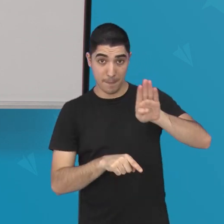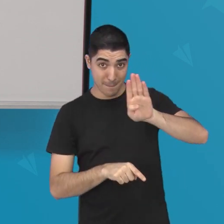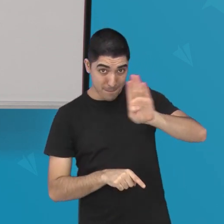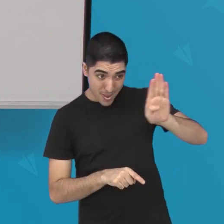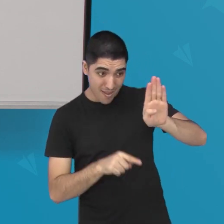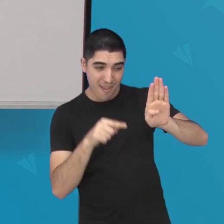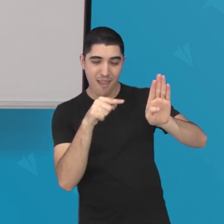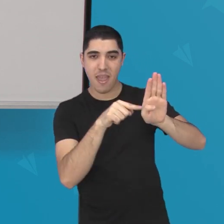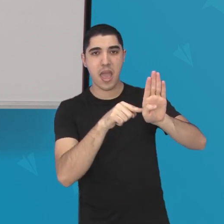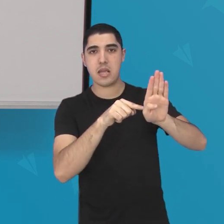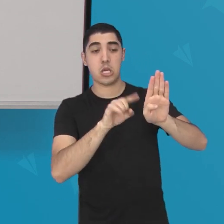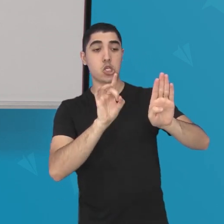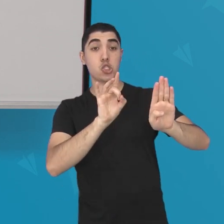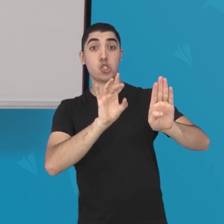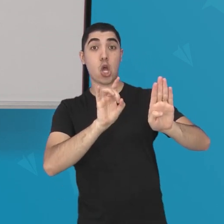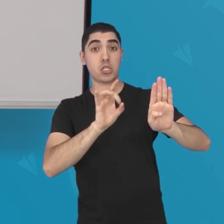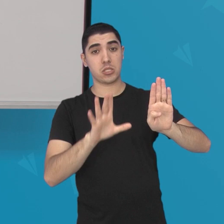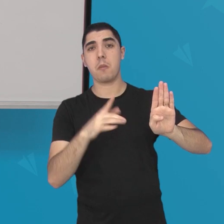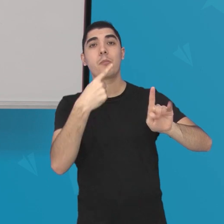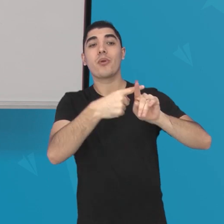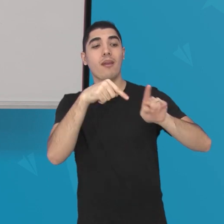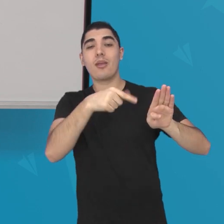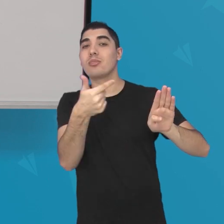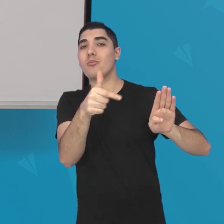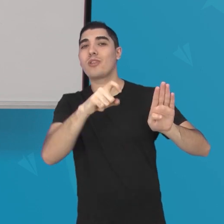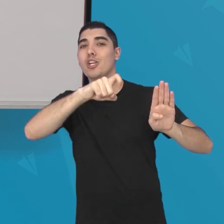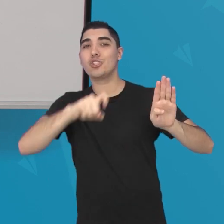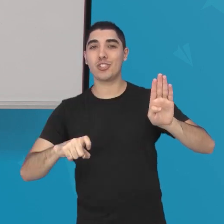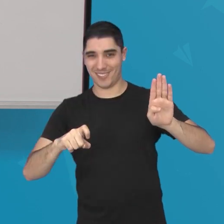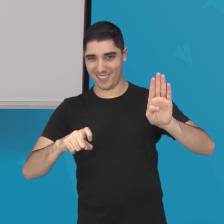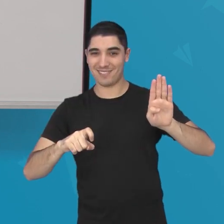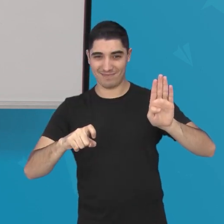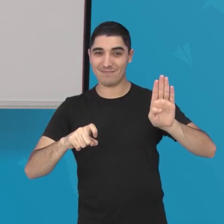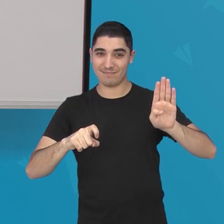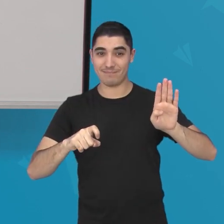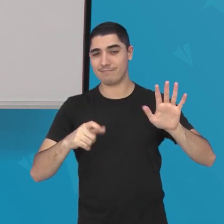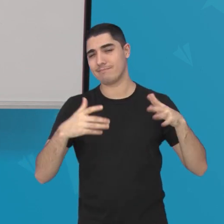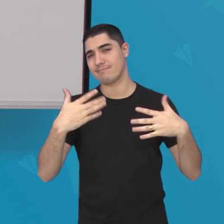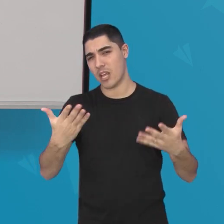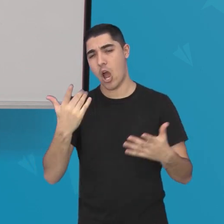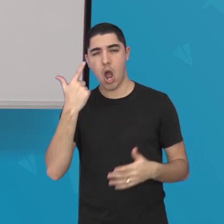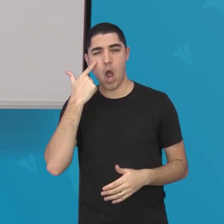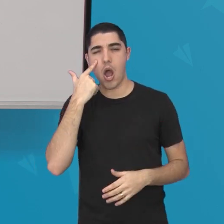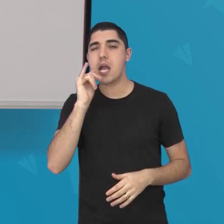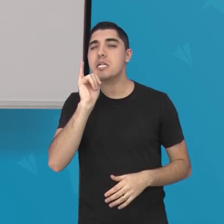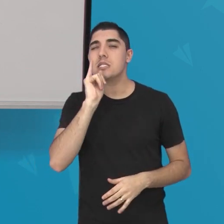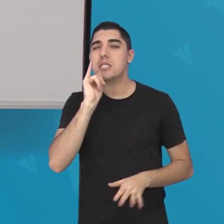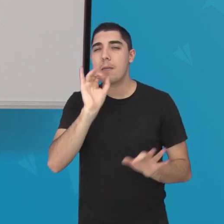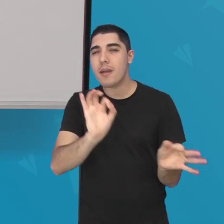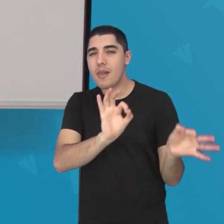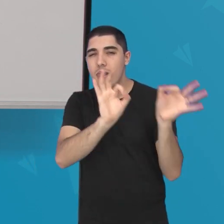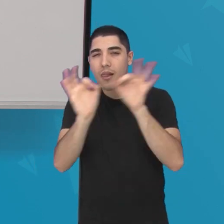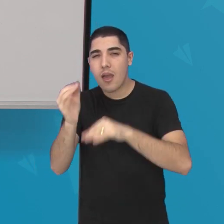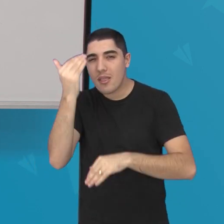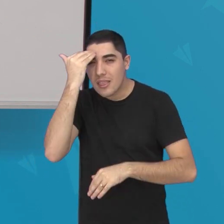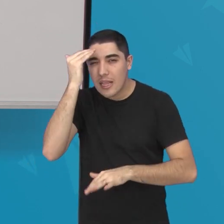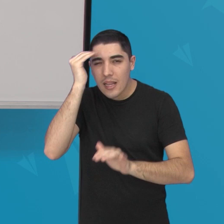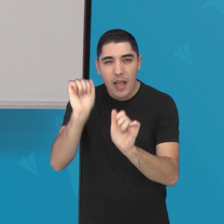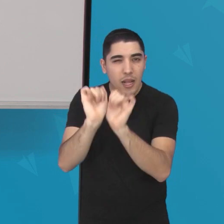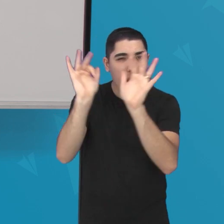termo independente, porque não tem nenhum x aqui nessa parte da equação. Vamos fazer alguns exemplinhos